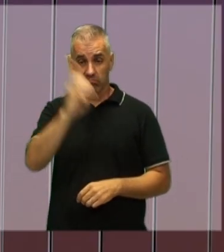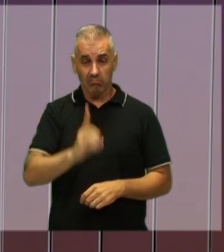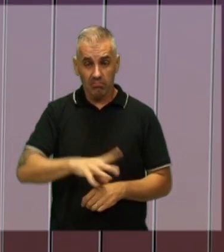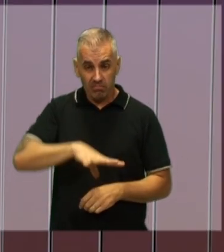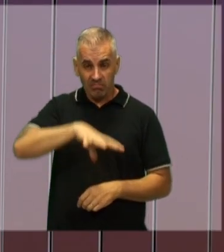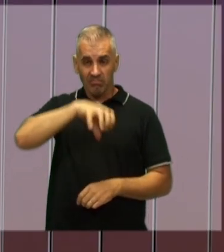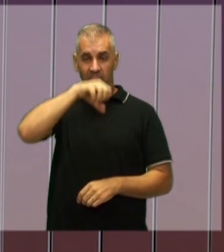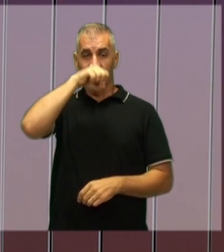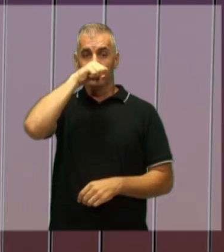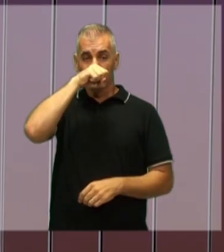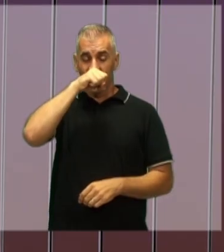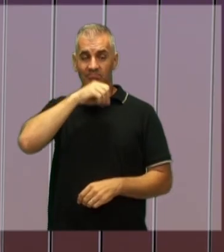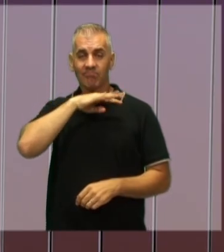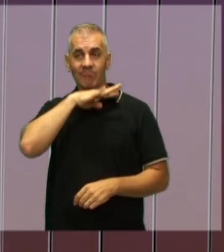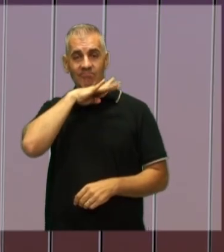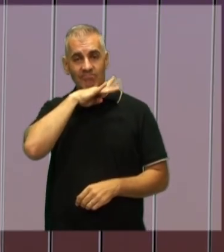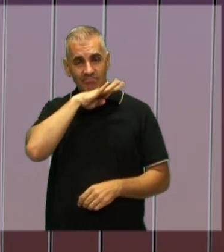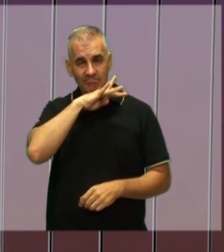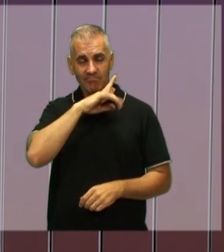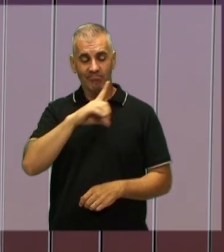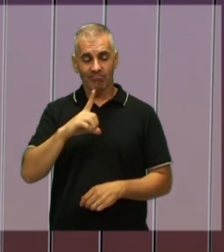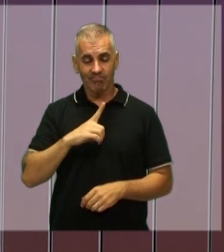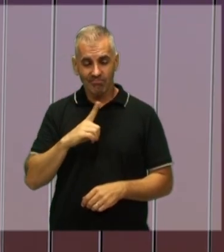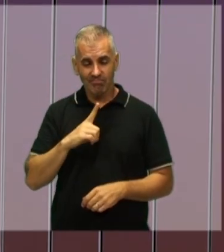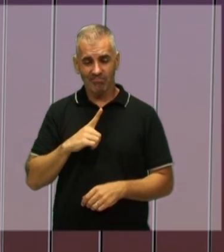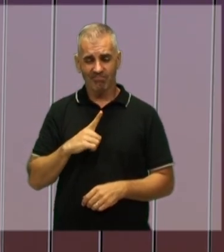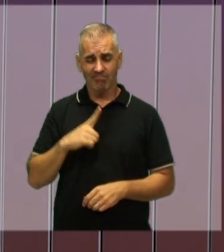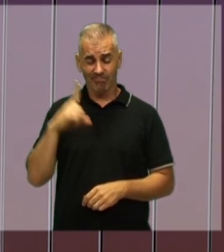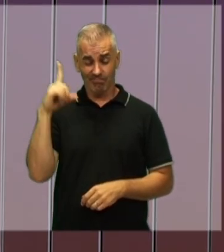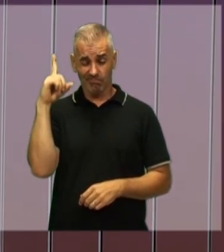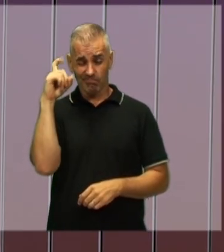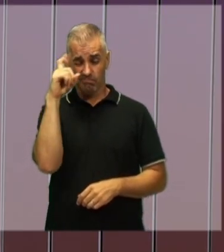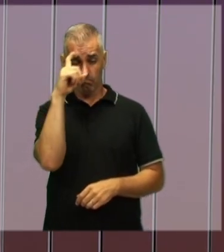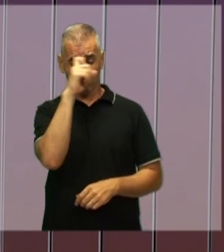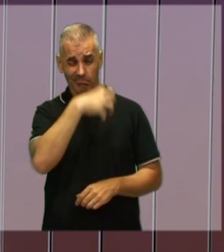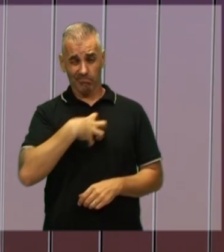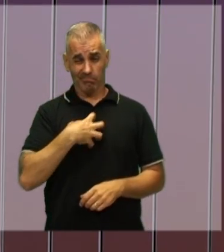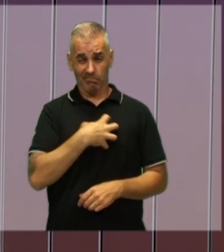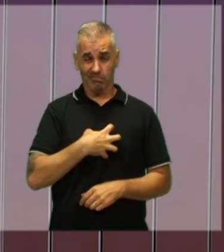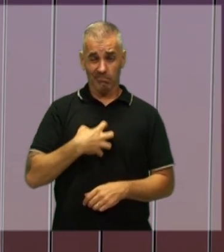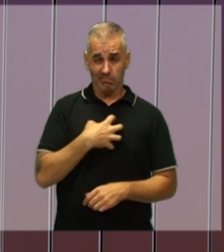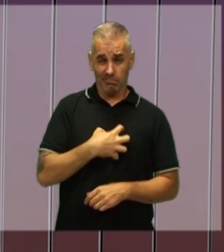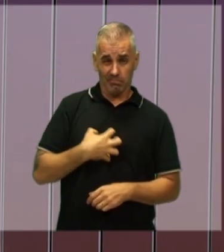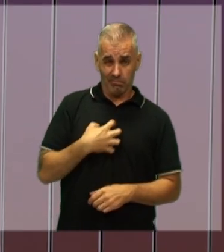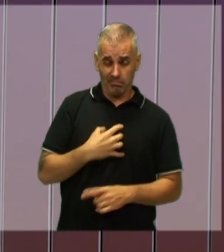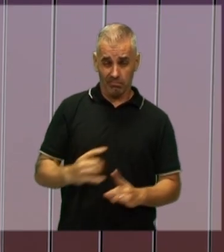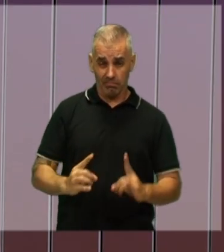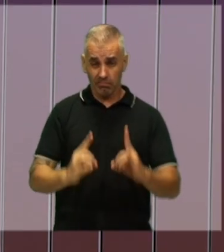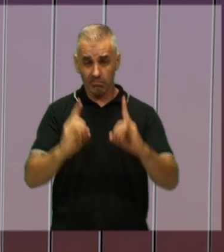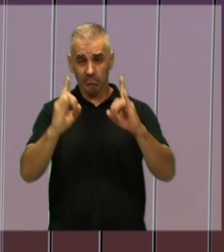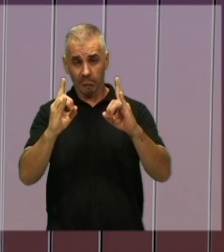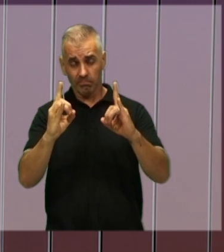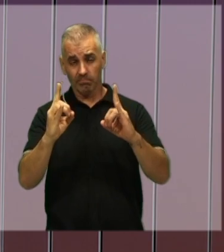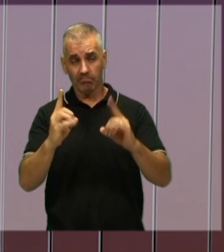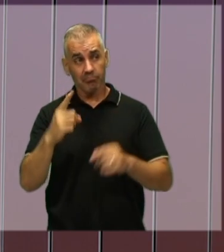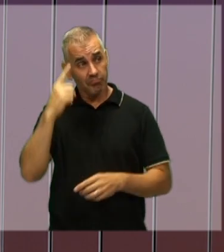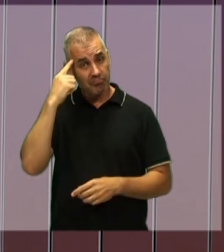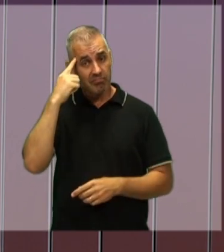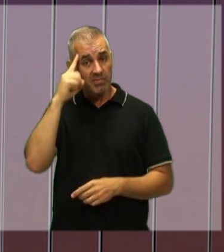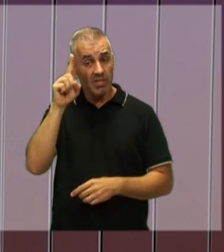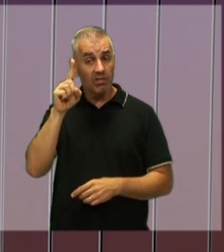respiratórios, e tem afetado bastante. Então tem trazido um desconforto, inclusive, no próprio prédio. Então qual é a ideia? A ideia é que haja a